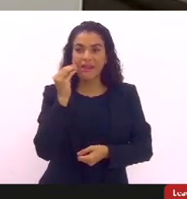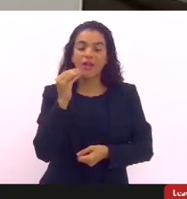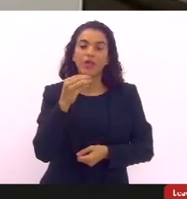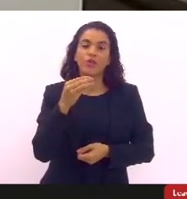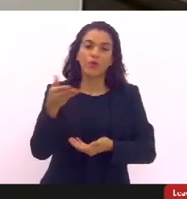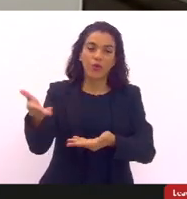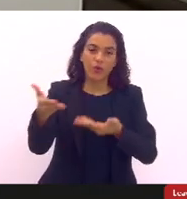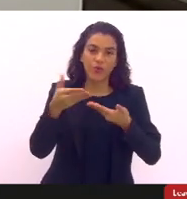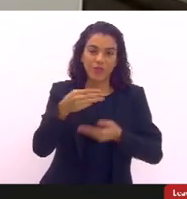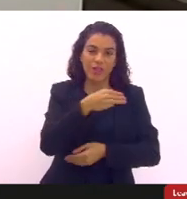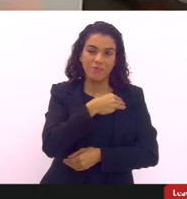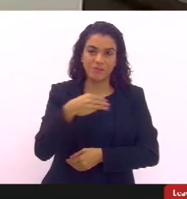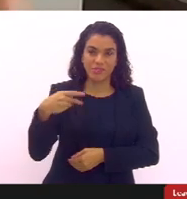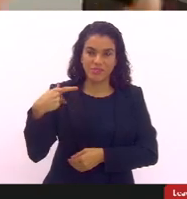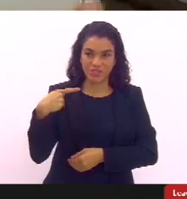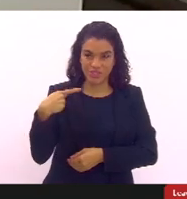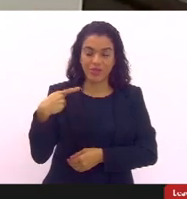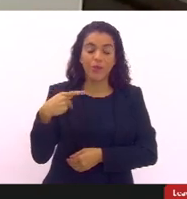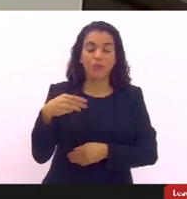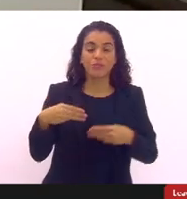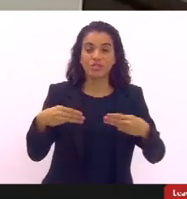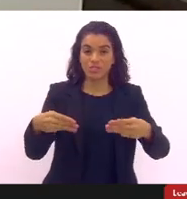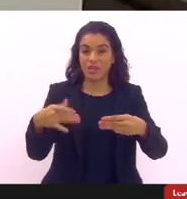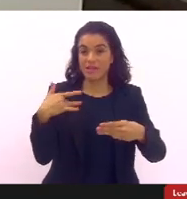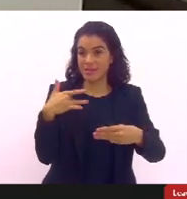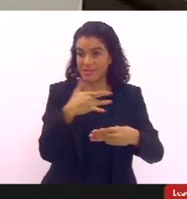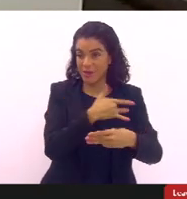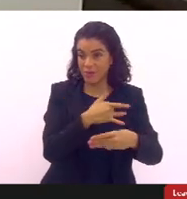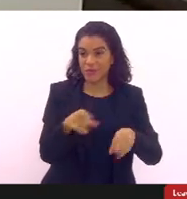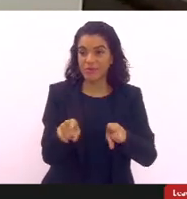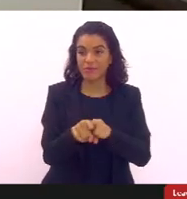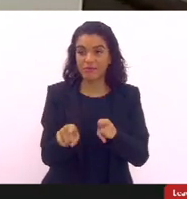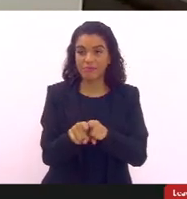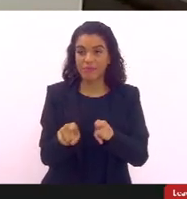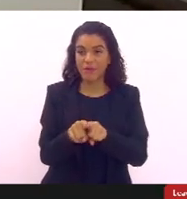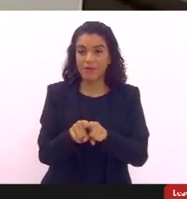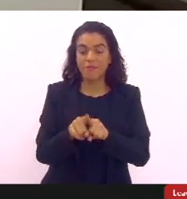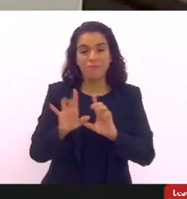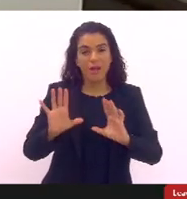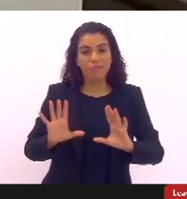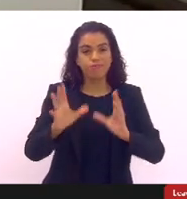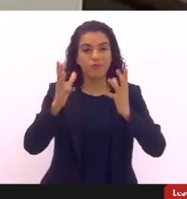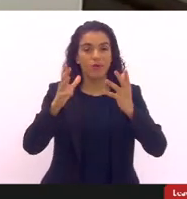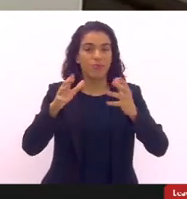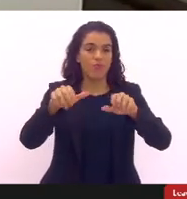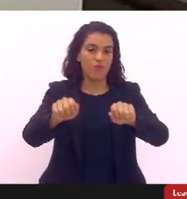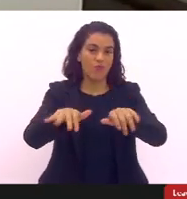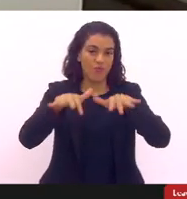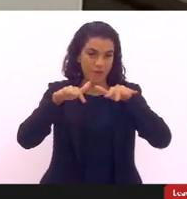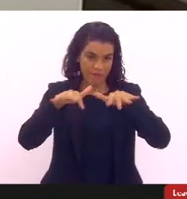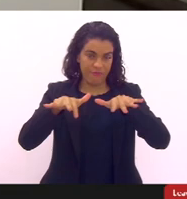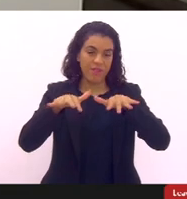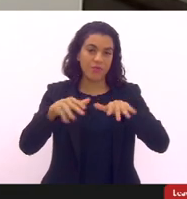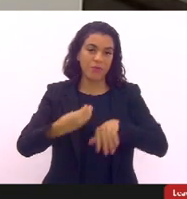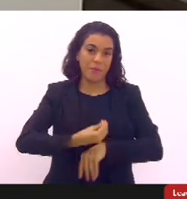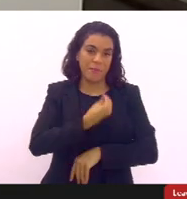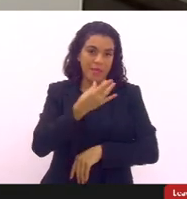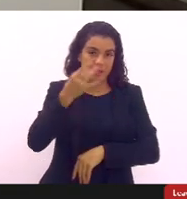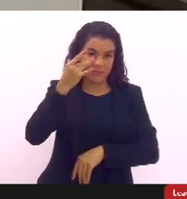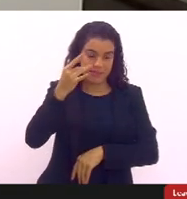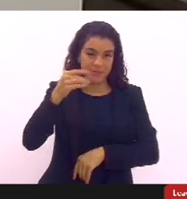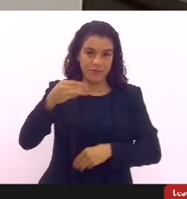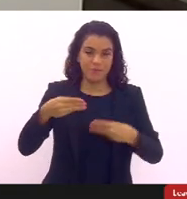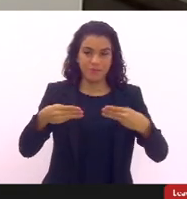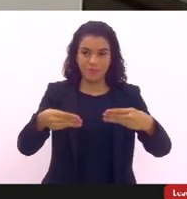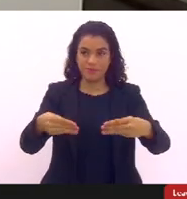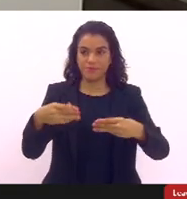da Saúde, e estou articulando com o Ministério da Saúde para fazer uma grande reunião com a presença do Ministério da Saúde,